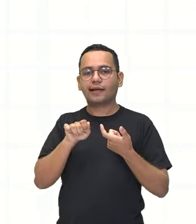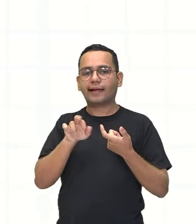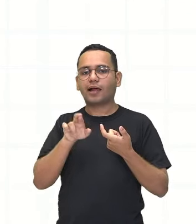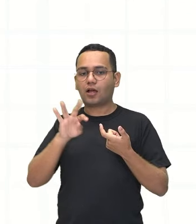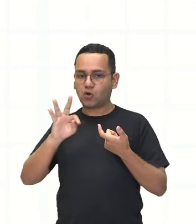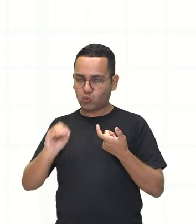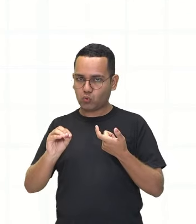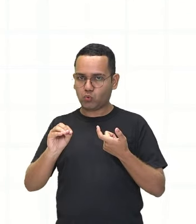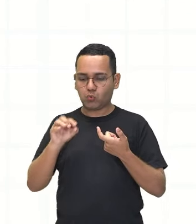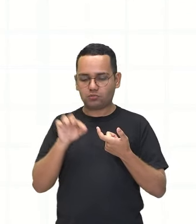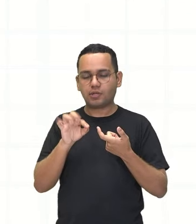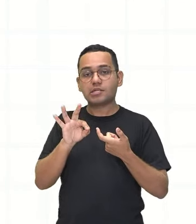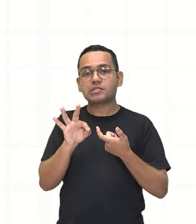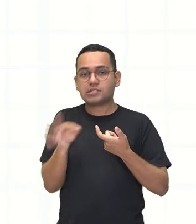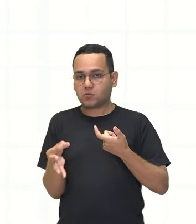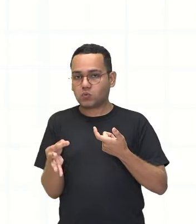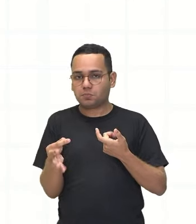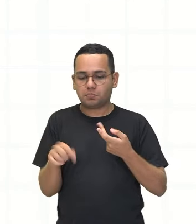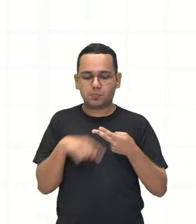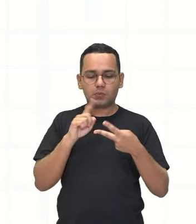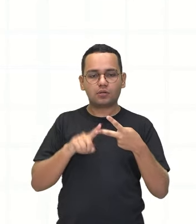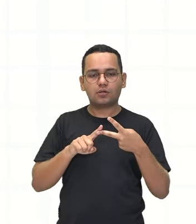aqui